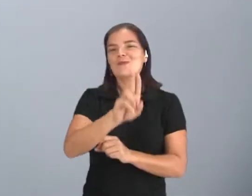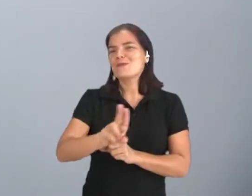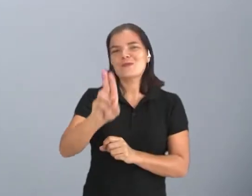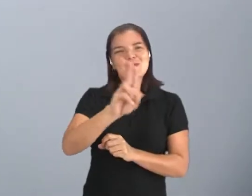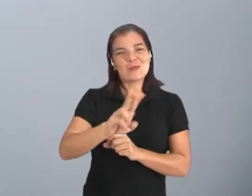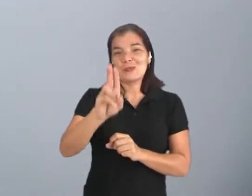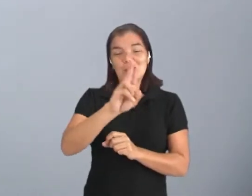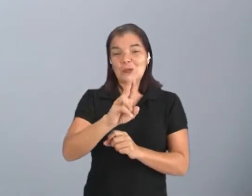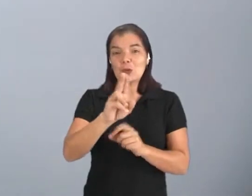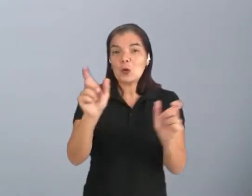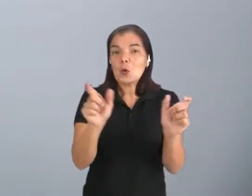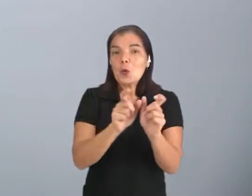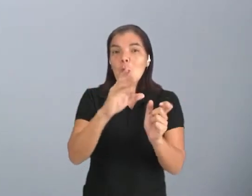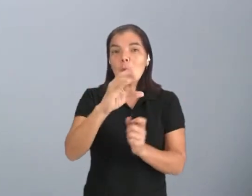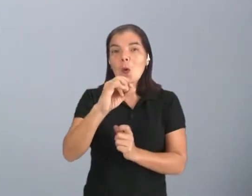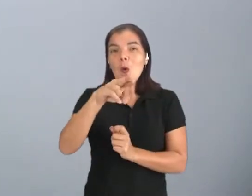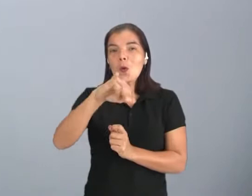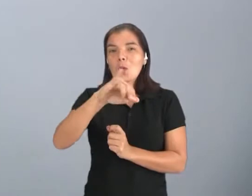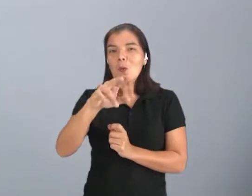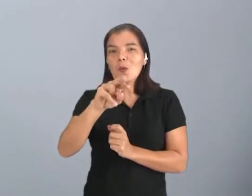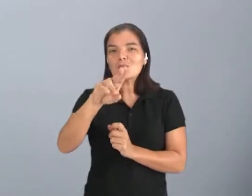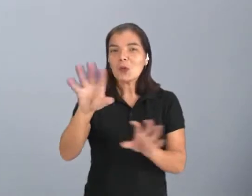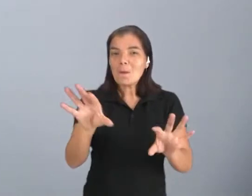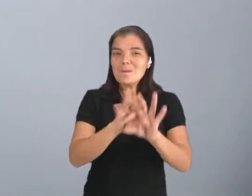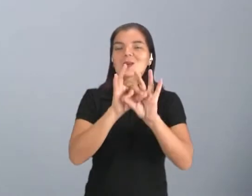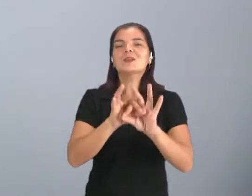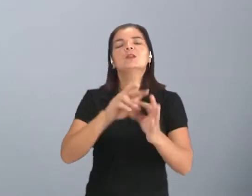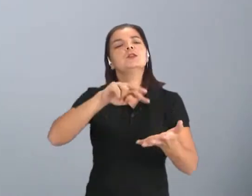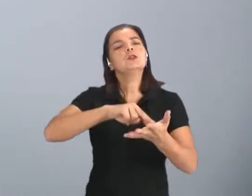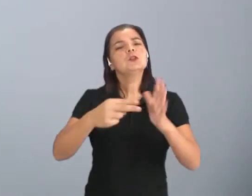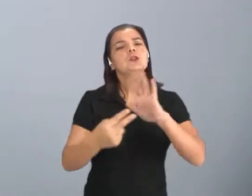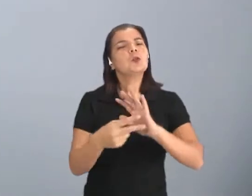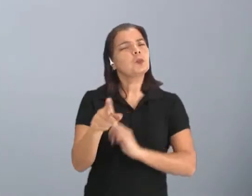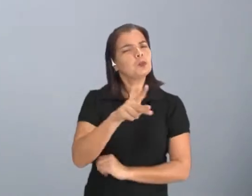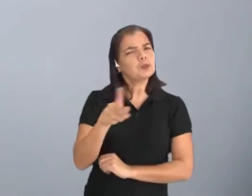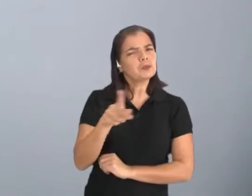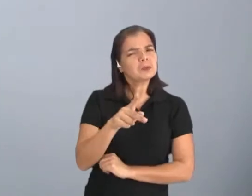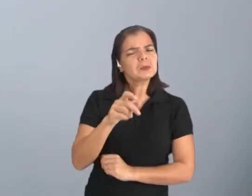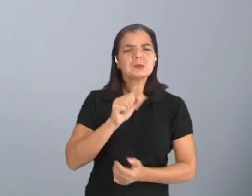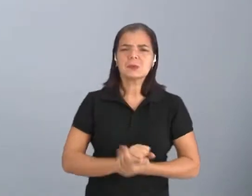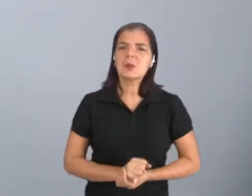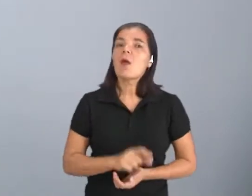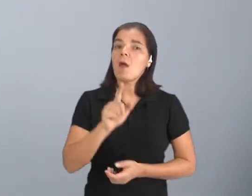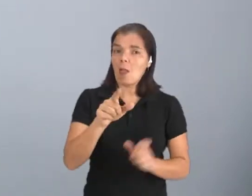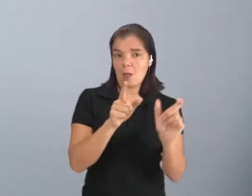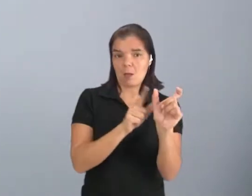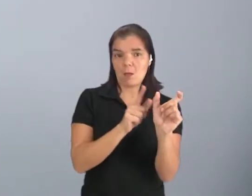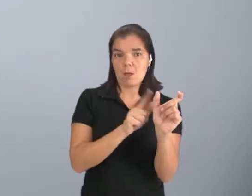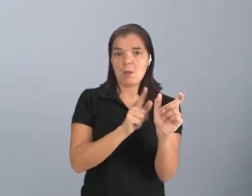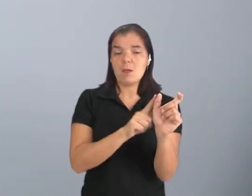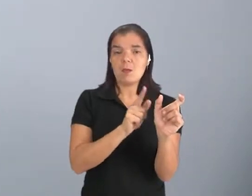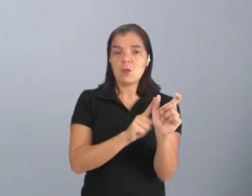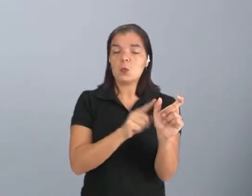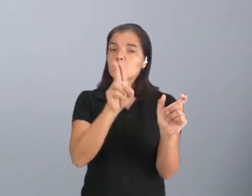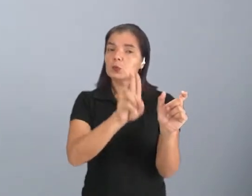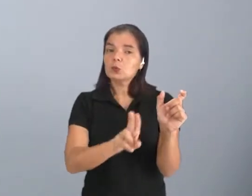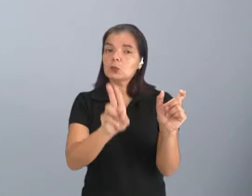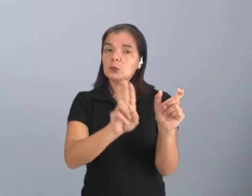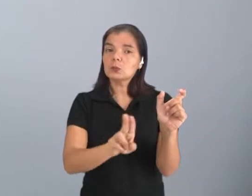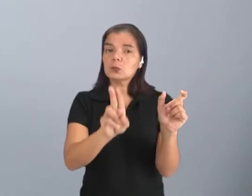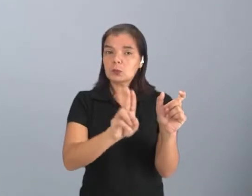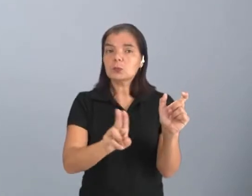nenhuma conjunção para ligá-las. Conjunção, professora? Sim, uma palavrinha, né, que a gente